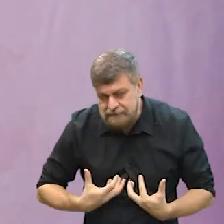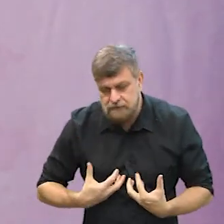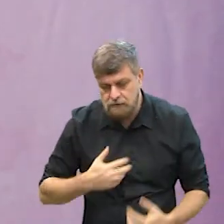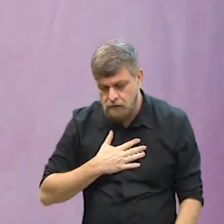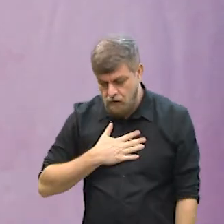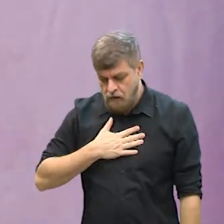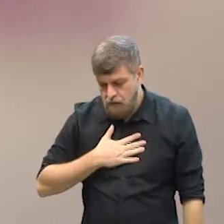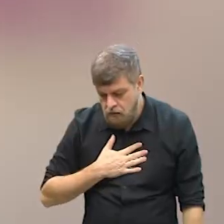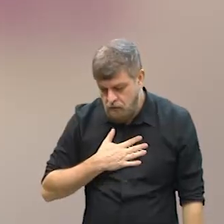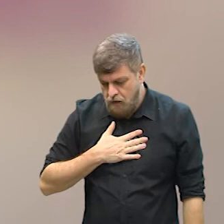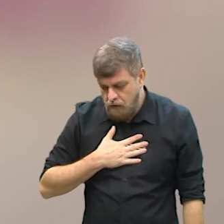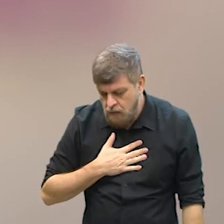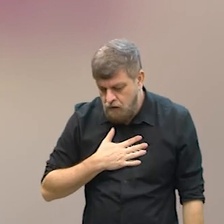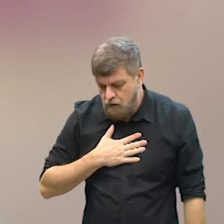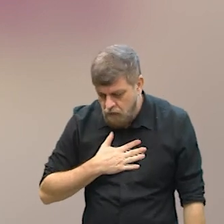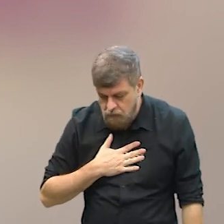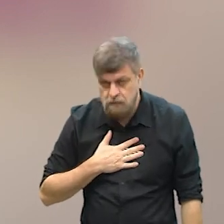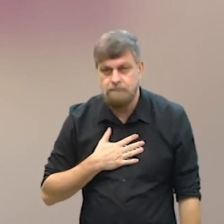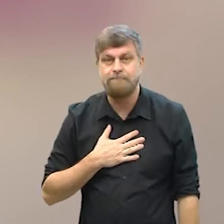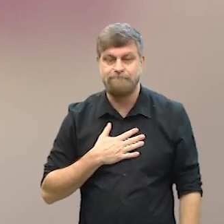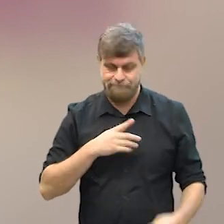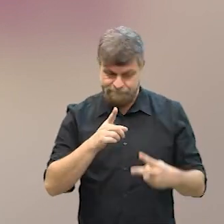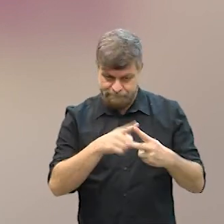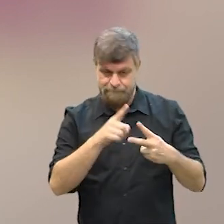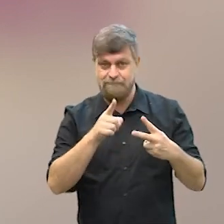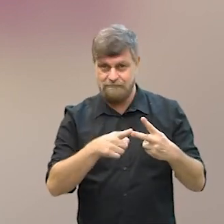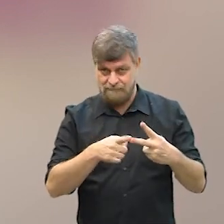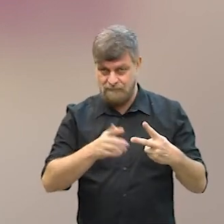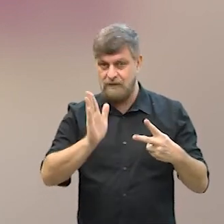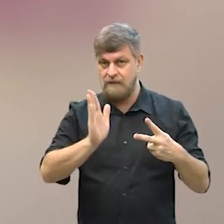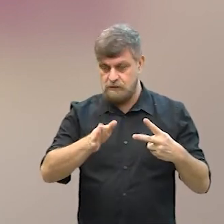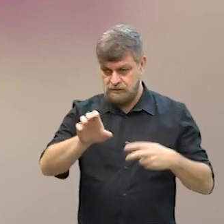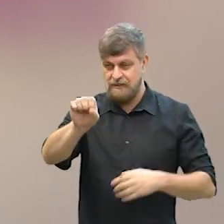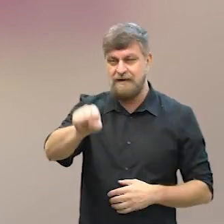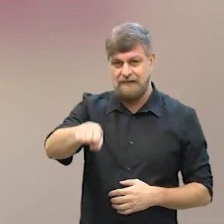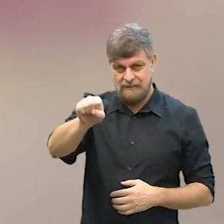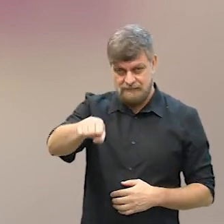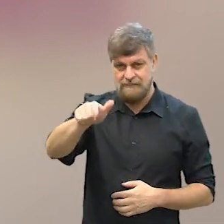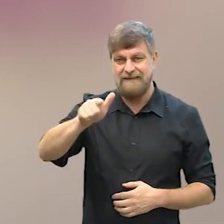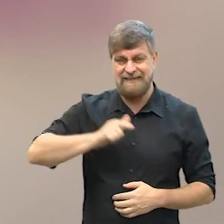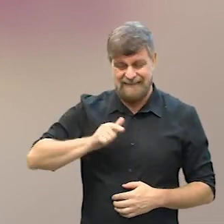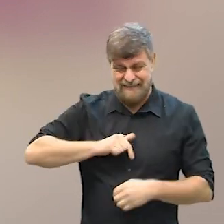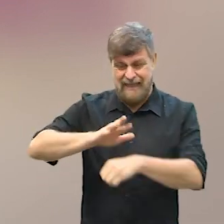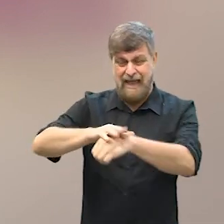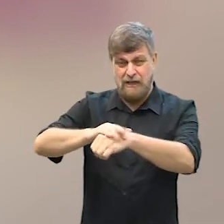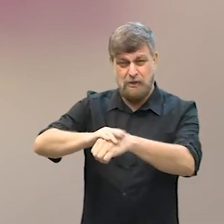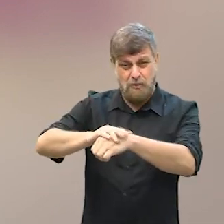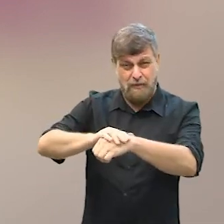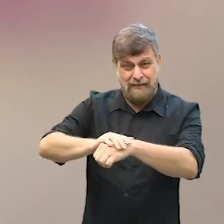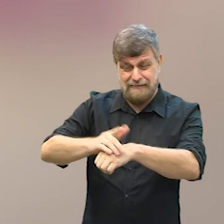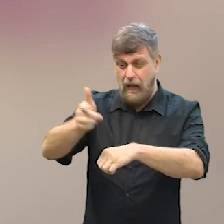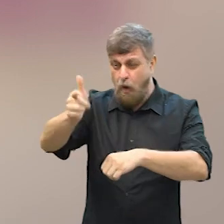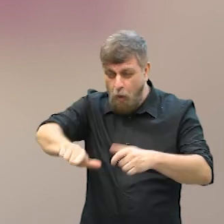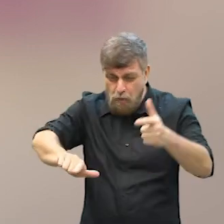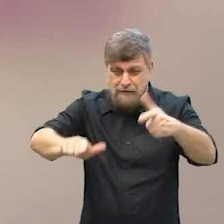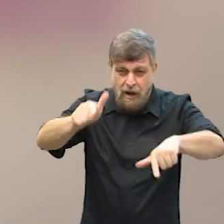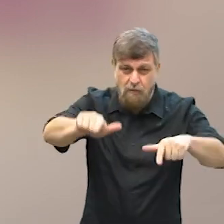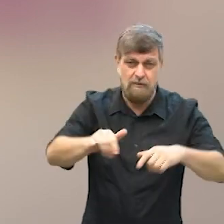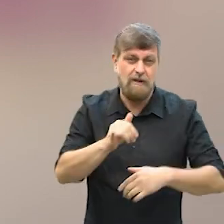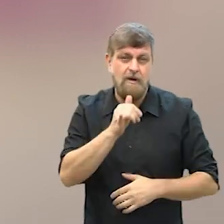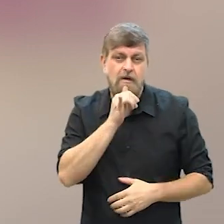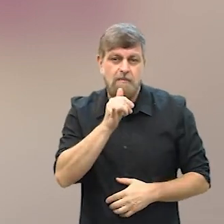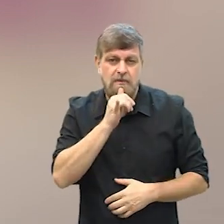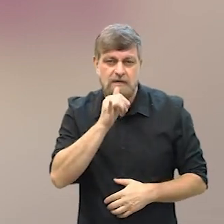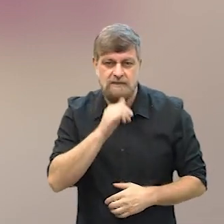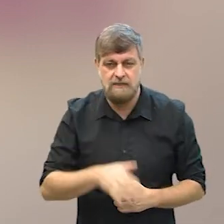por exemplo? A falta de ar e o cansaço, como eu disse anteriormente, são, sim, sintomas comuns a outras doenças,